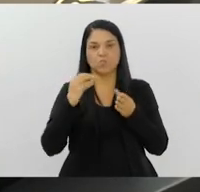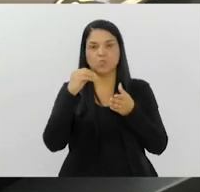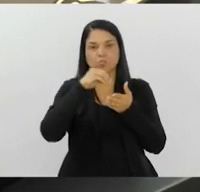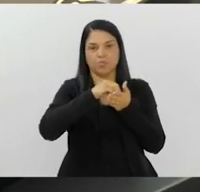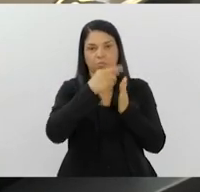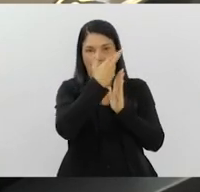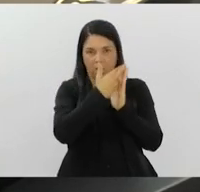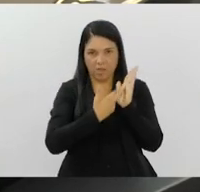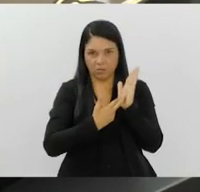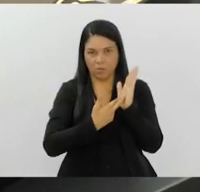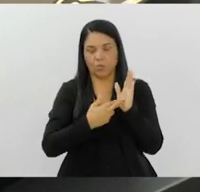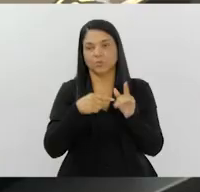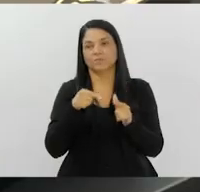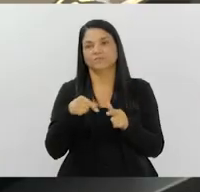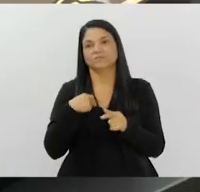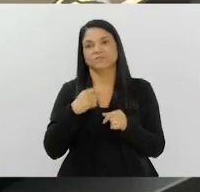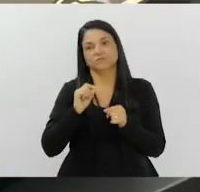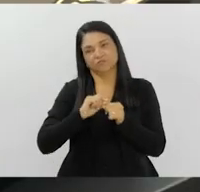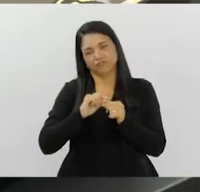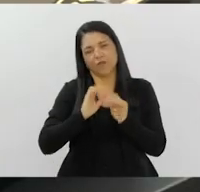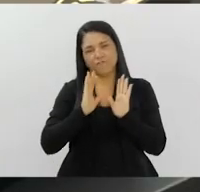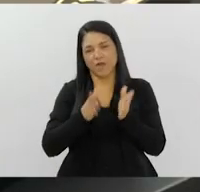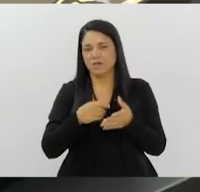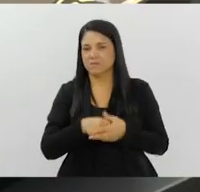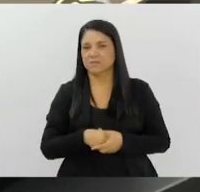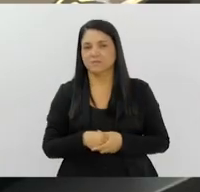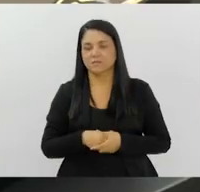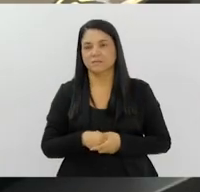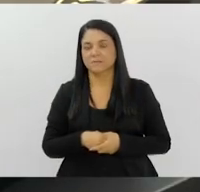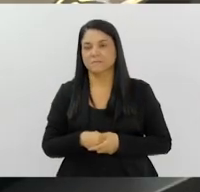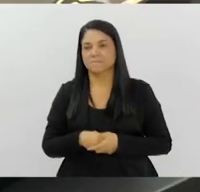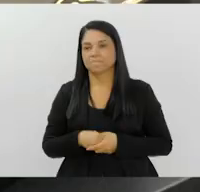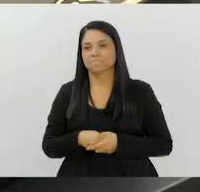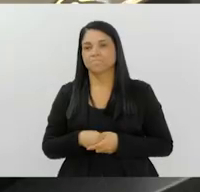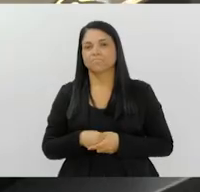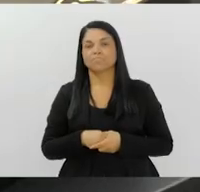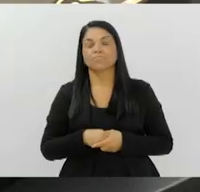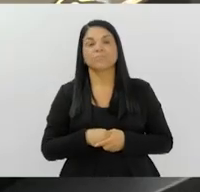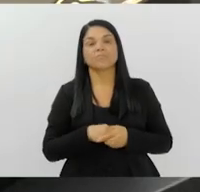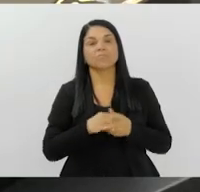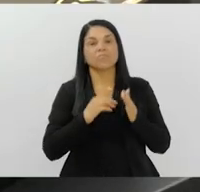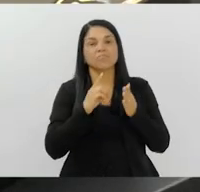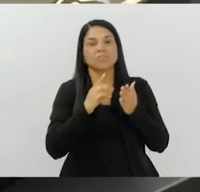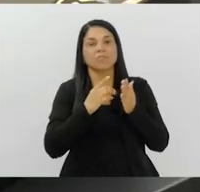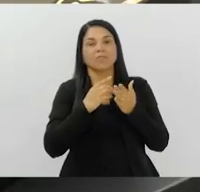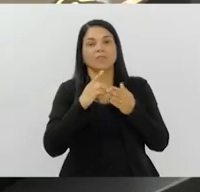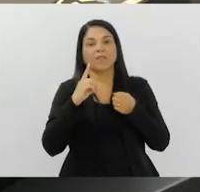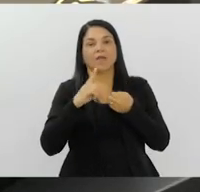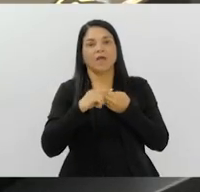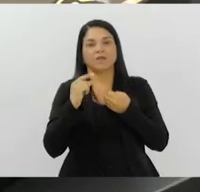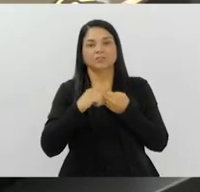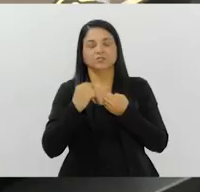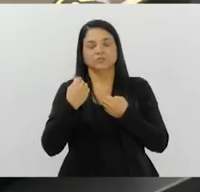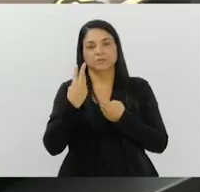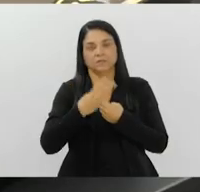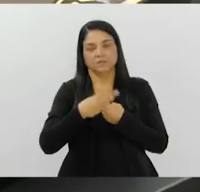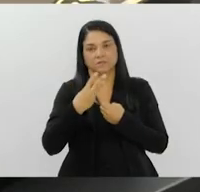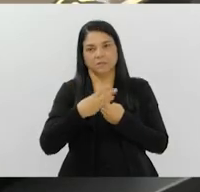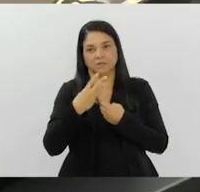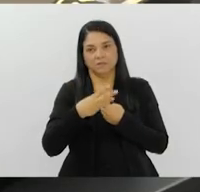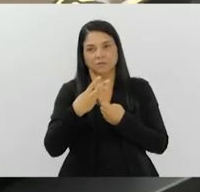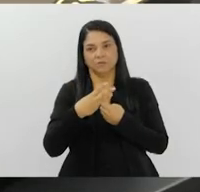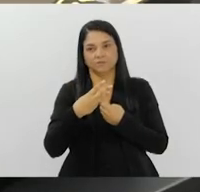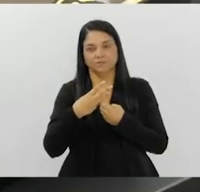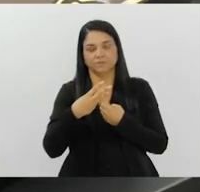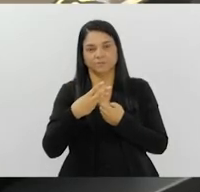estatística a gente já faz então seria algo bem simples e terceiro a gente colocou aqui